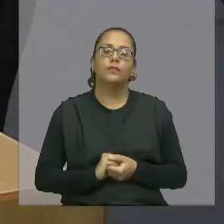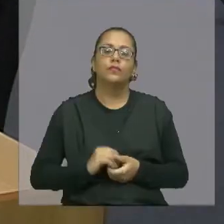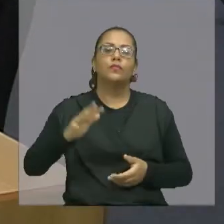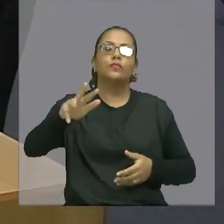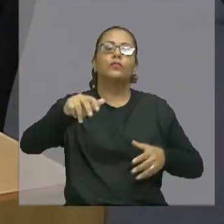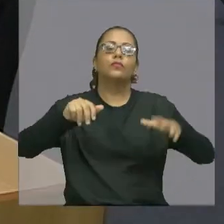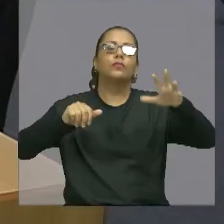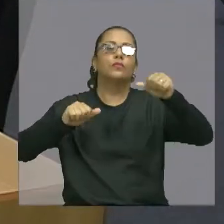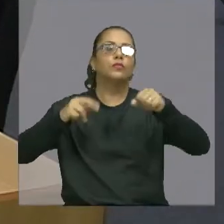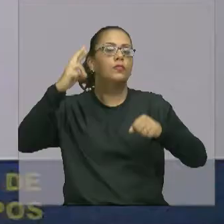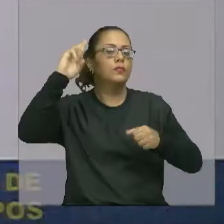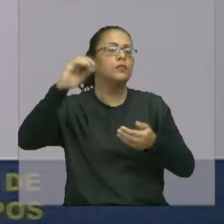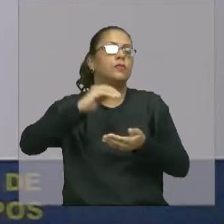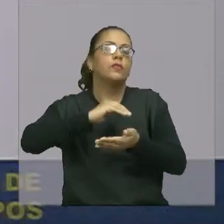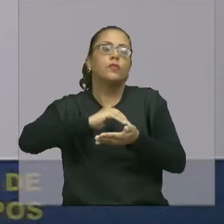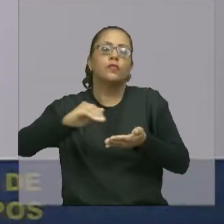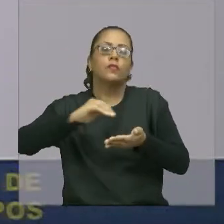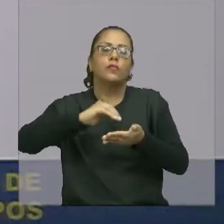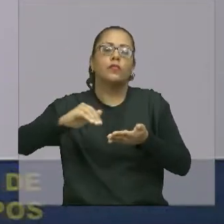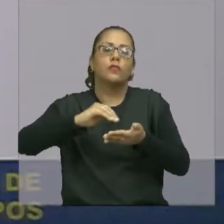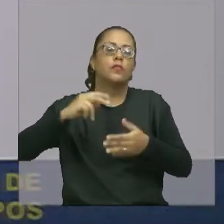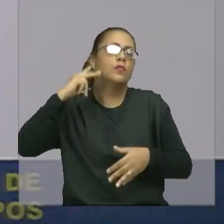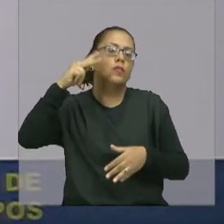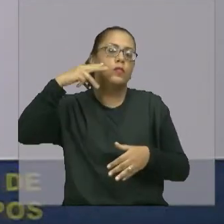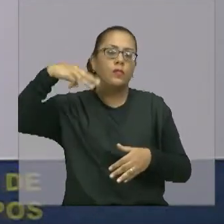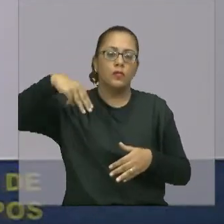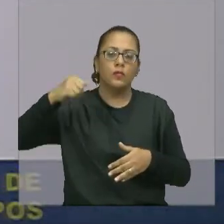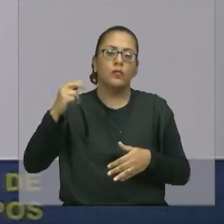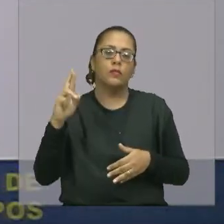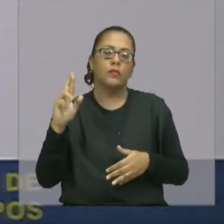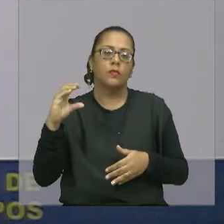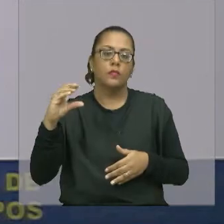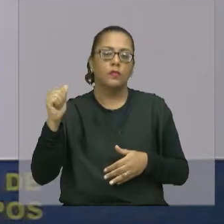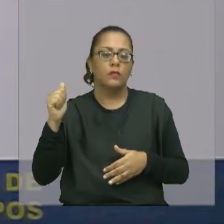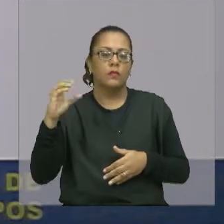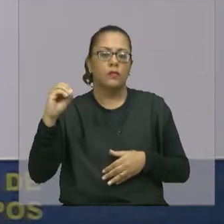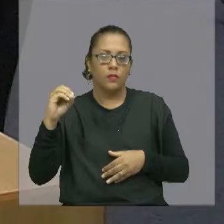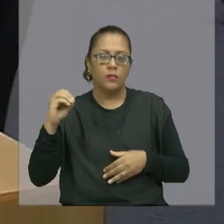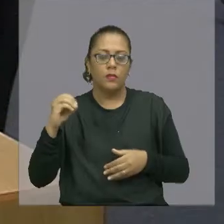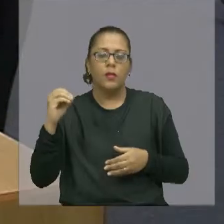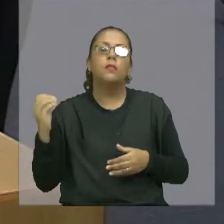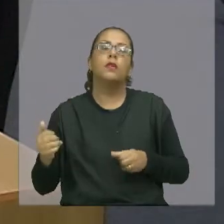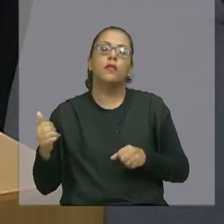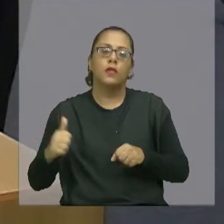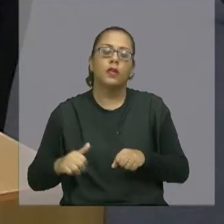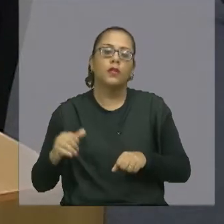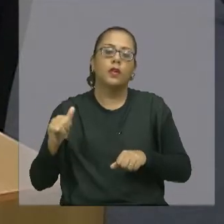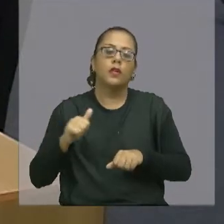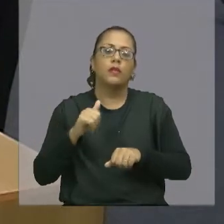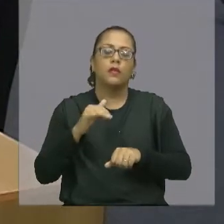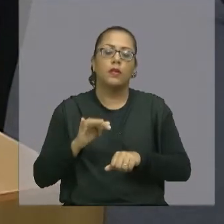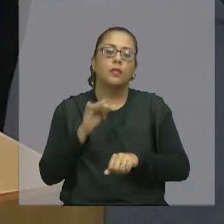o senhor secretário, vereador Marcão da Academia, para fazer verificação de presença.